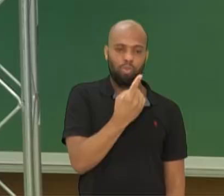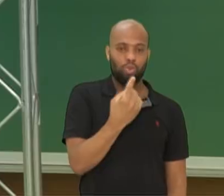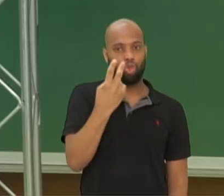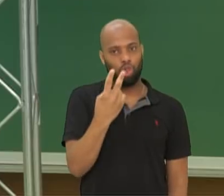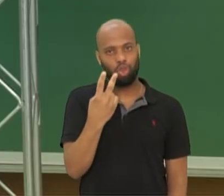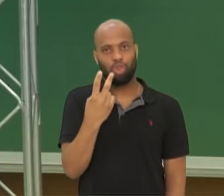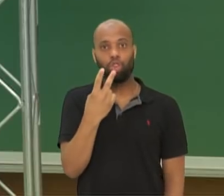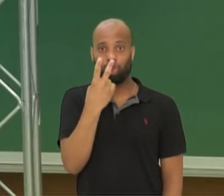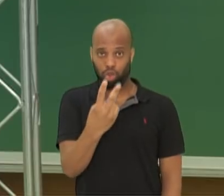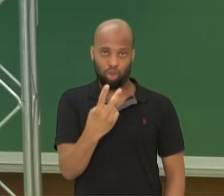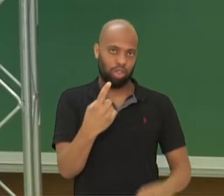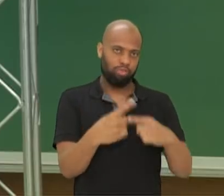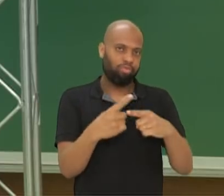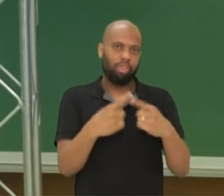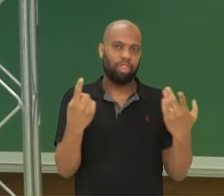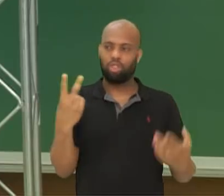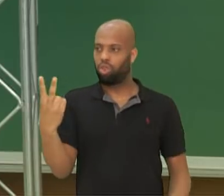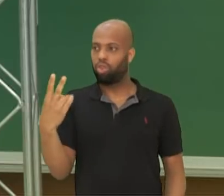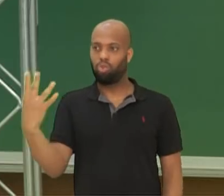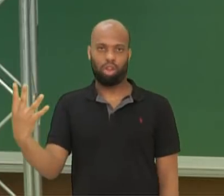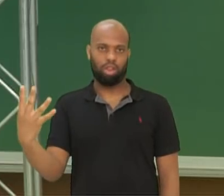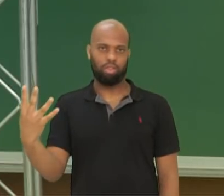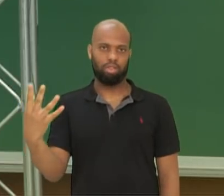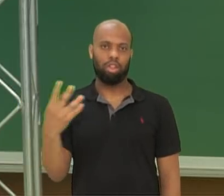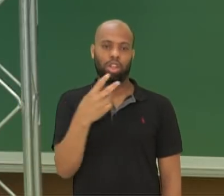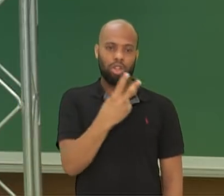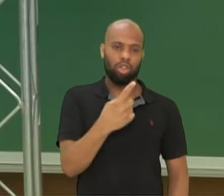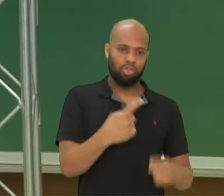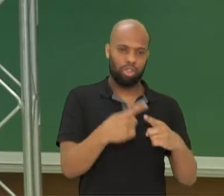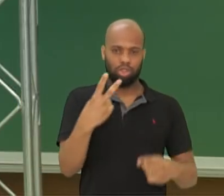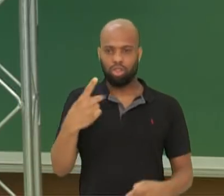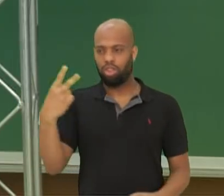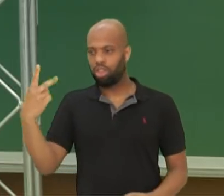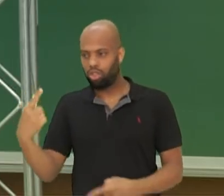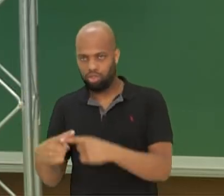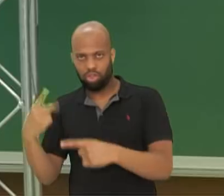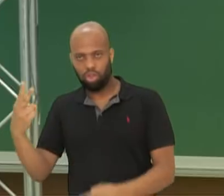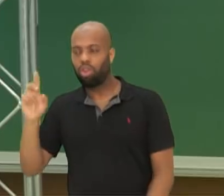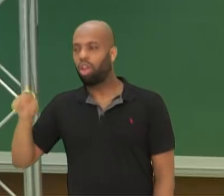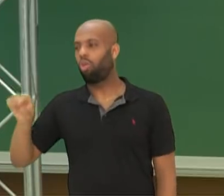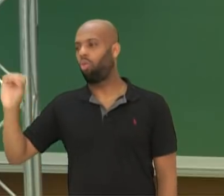2 vezes 2, 4. 2 vezes 2 vezes 2,